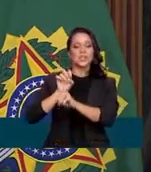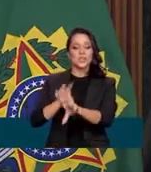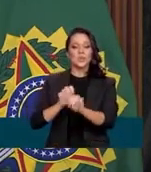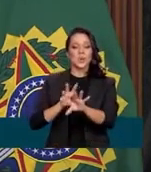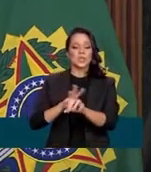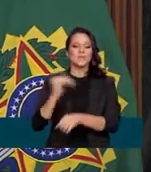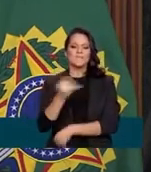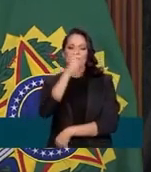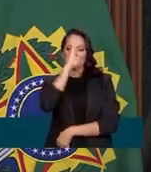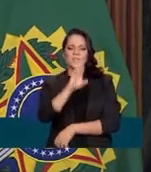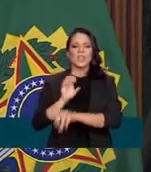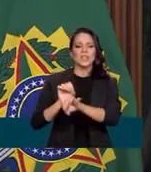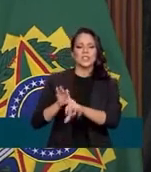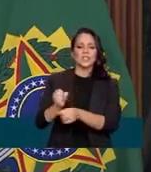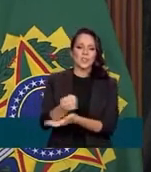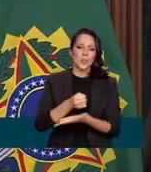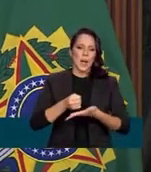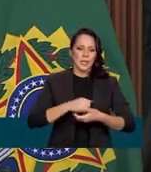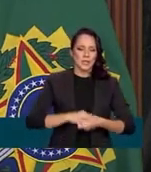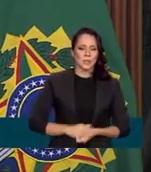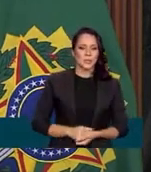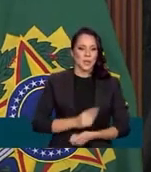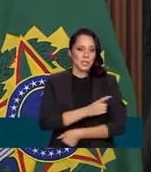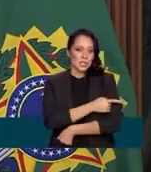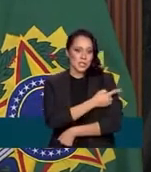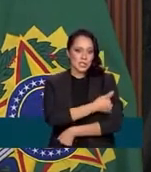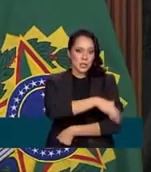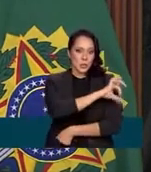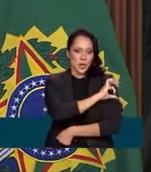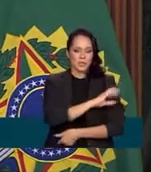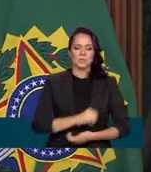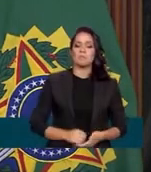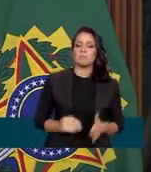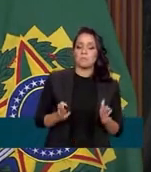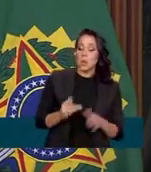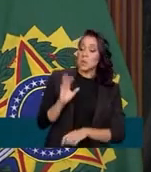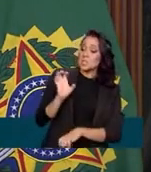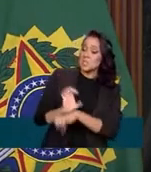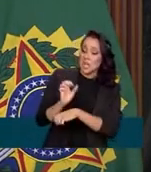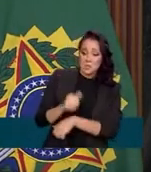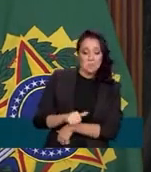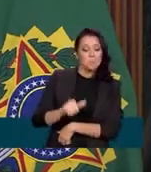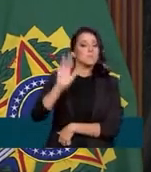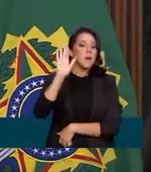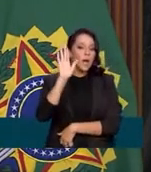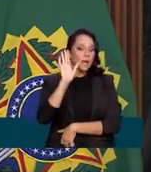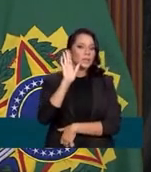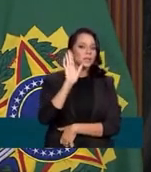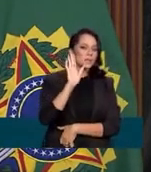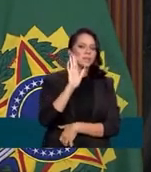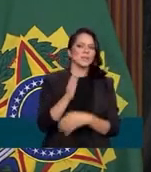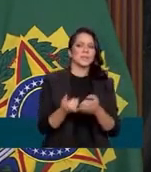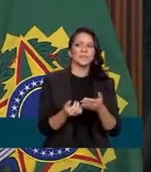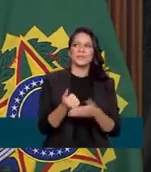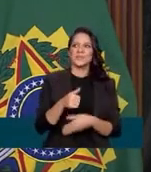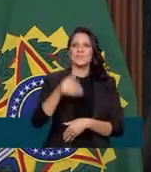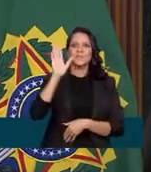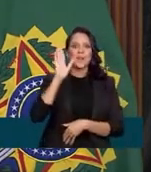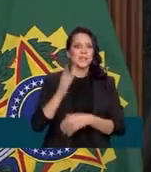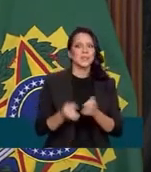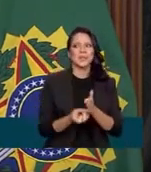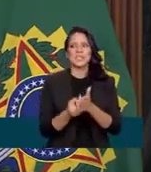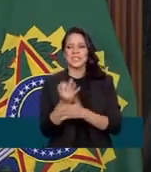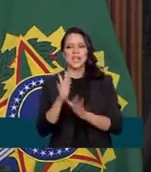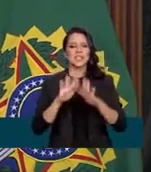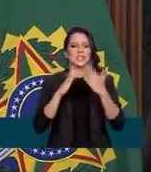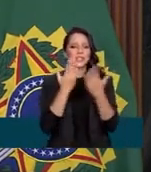pouco mais grave para esse caso mas por enquanto Cláudia a ideia que todo mundo quietinho e é isso quanto menos quanto menos falar dessa história melhor